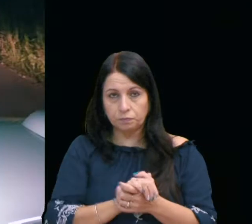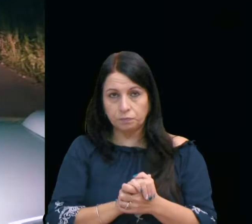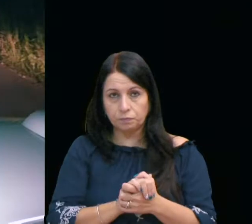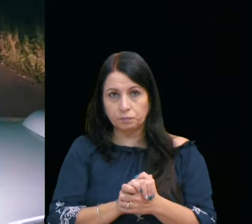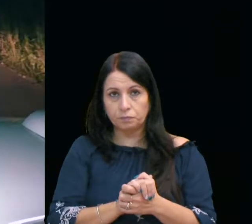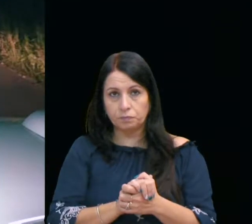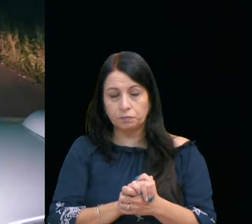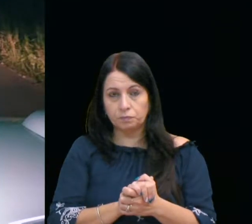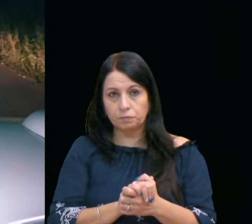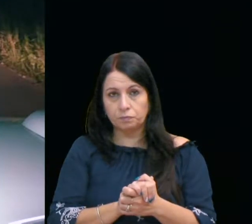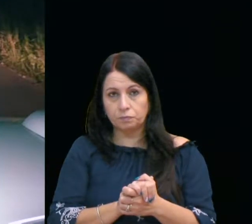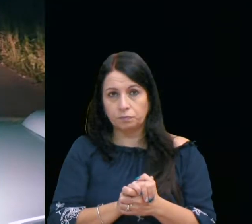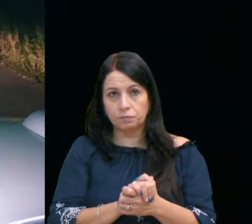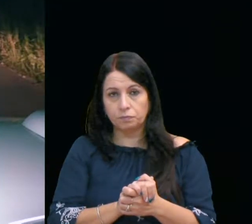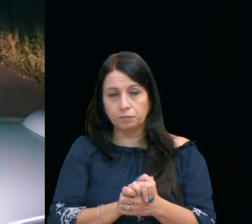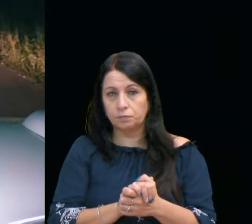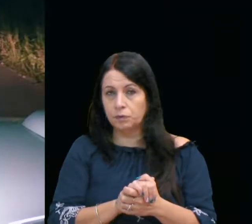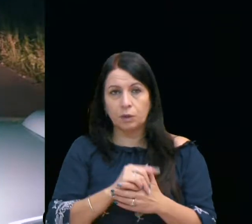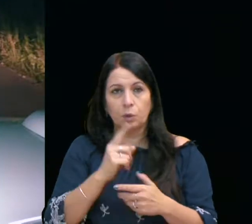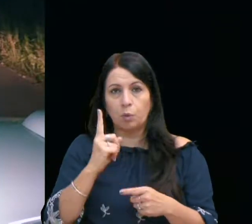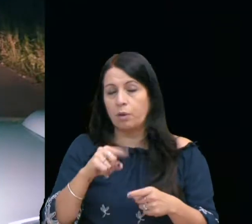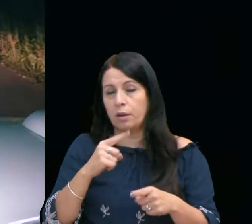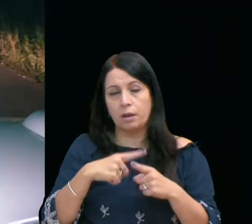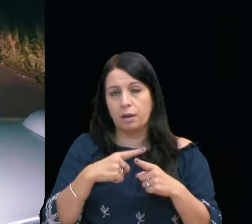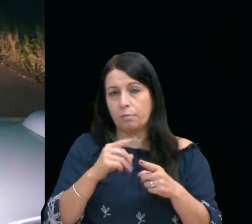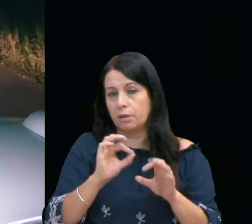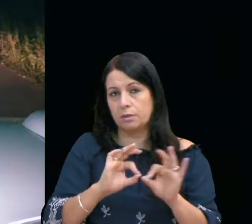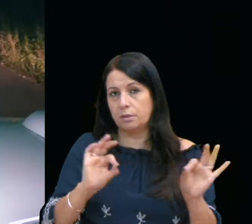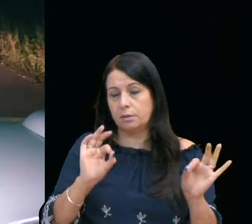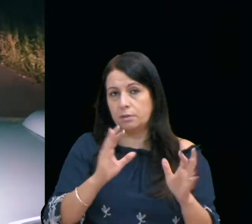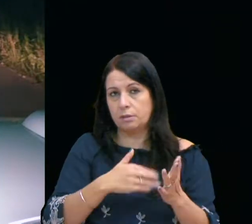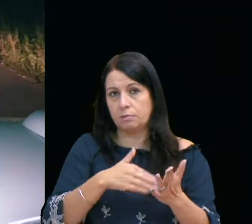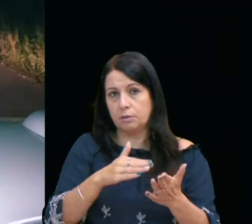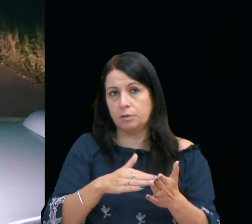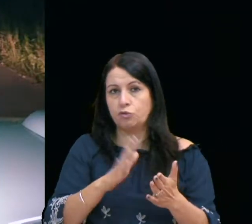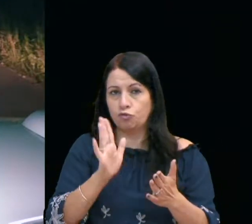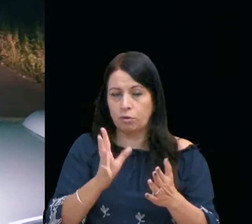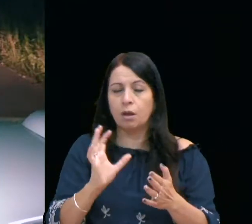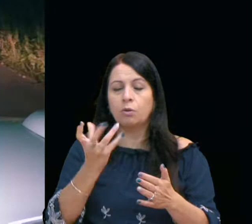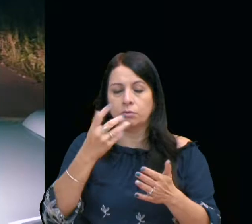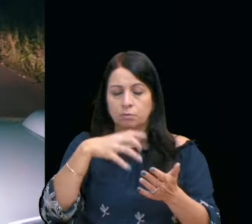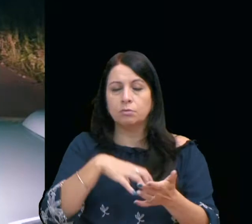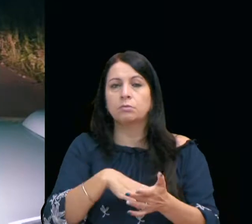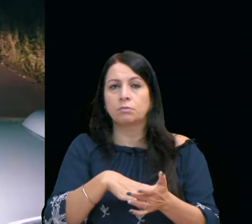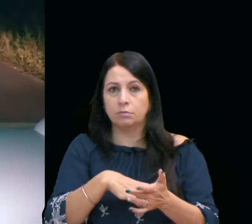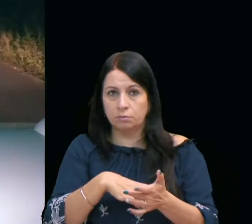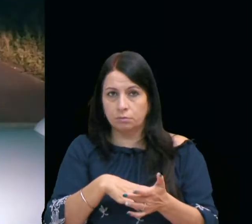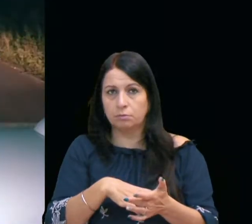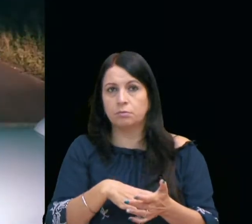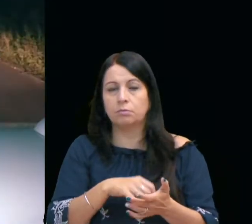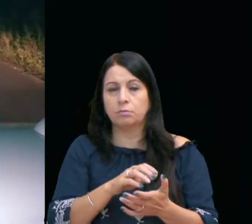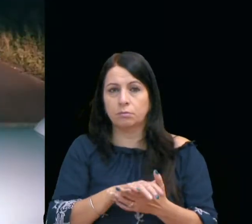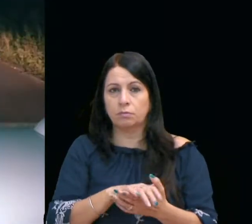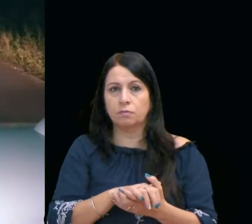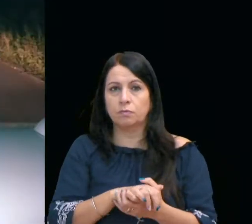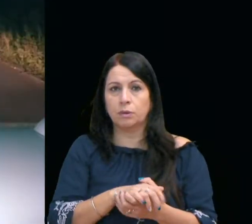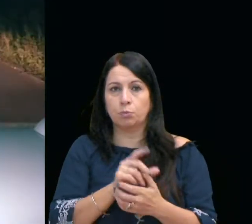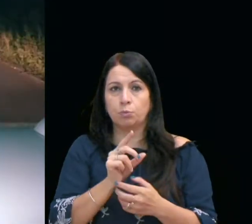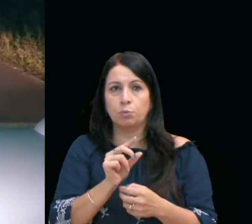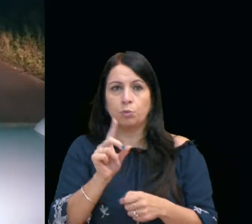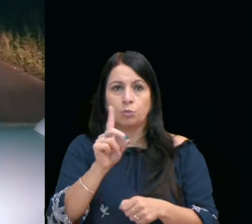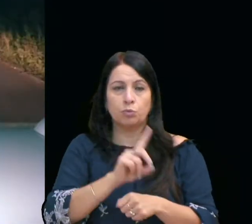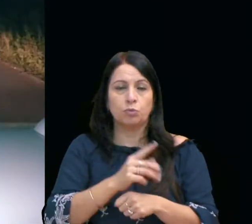novos colegas, não é porque uma simples pintura. Já ocorreu acidentes, colegas, vereadores, já há poucos dias